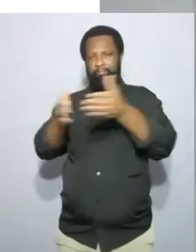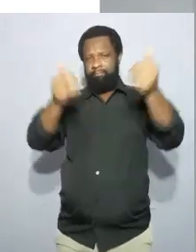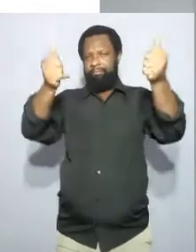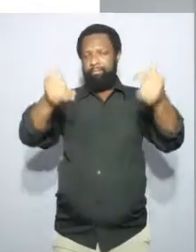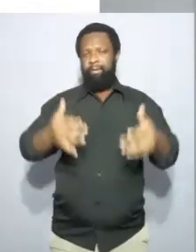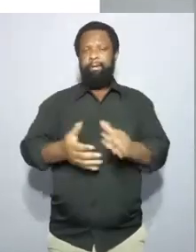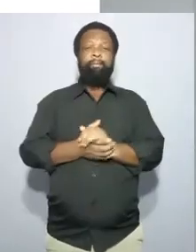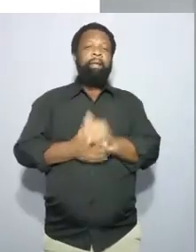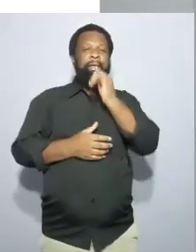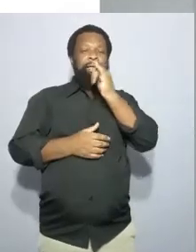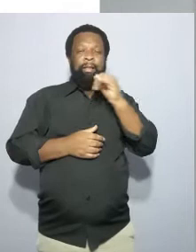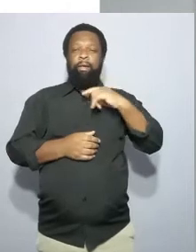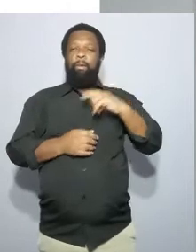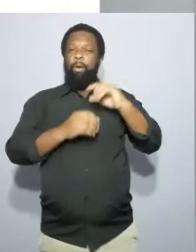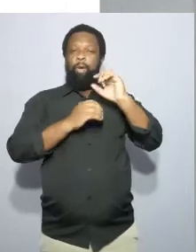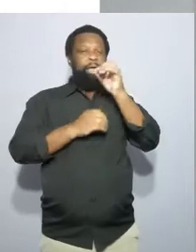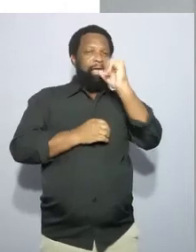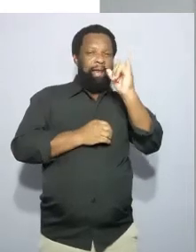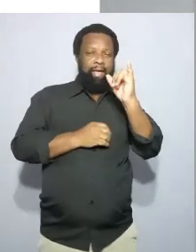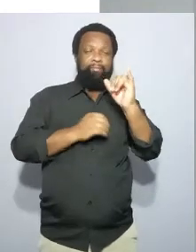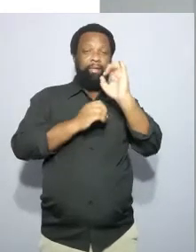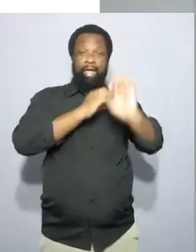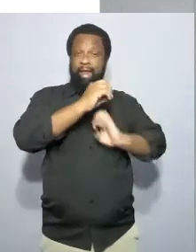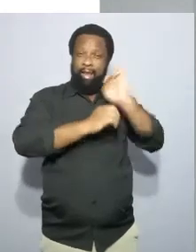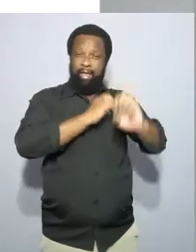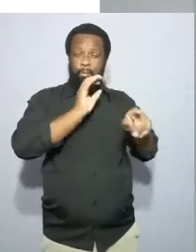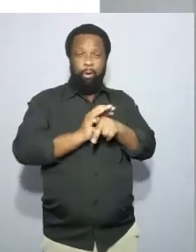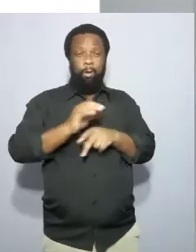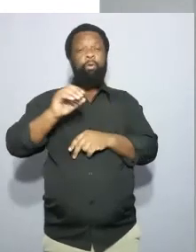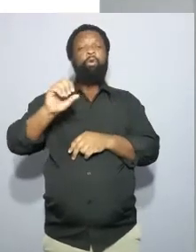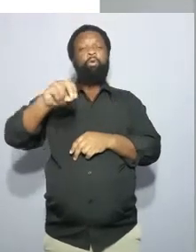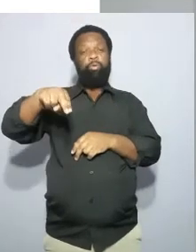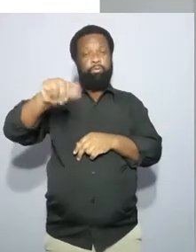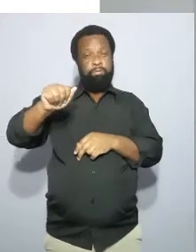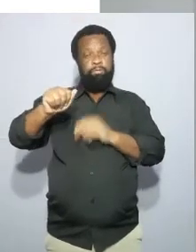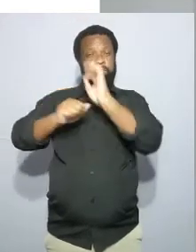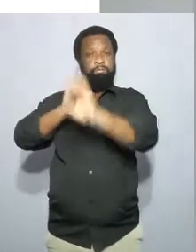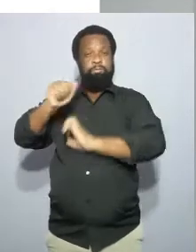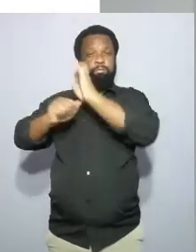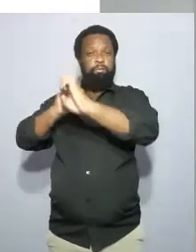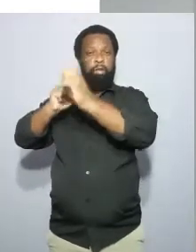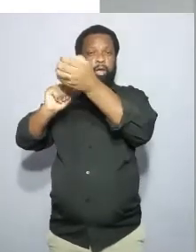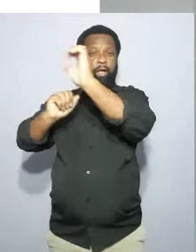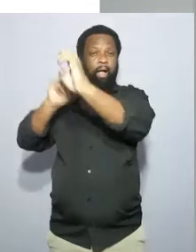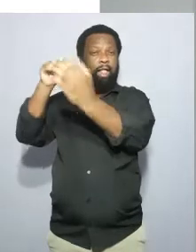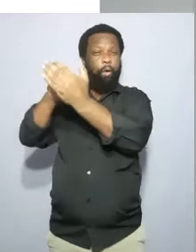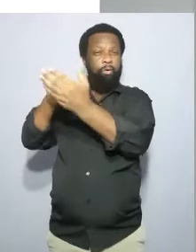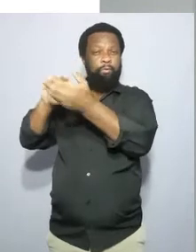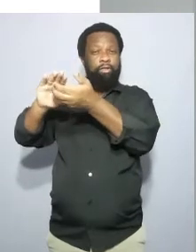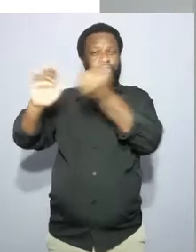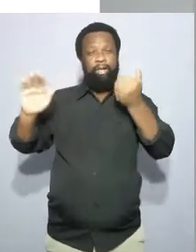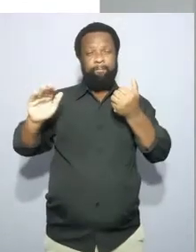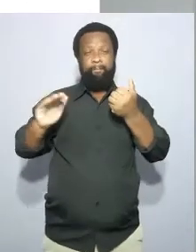Bom, aqui você tem o elétron do sódio, na última camada, que nós vamos retirar, e aqui o do lítio. Qual vocês